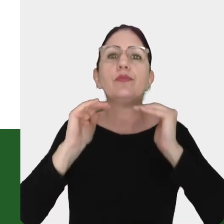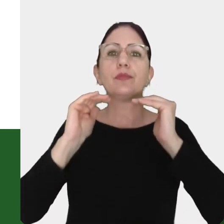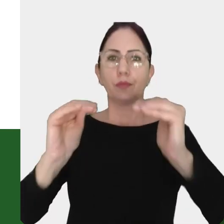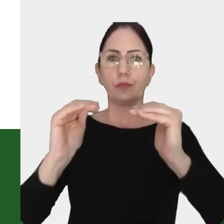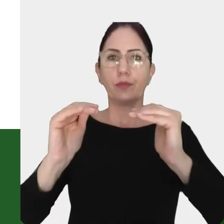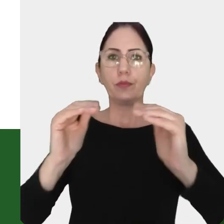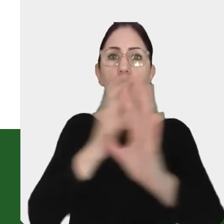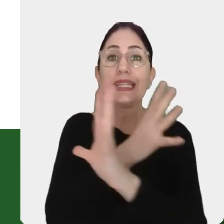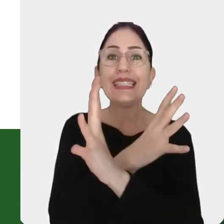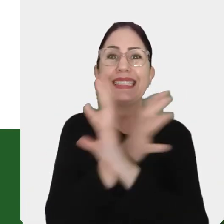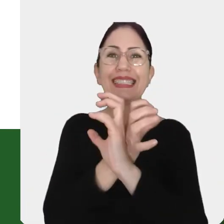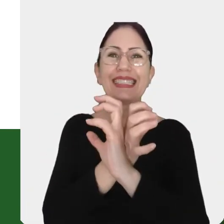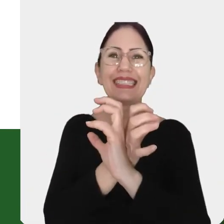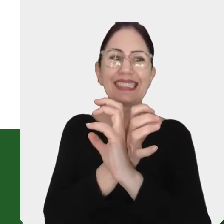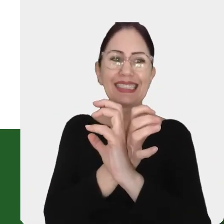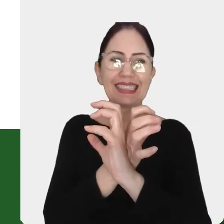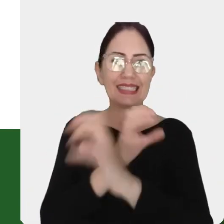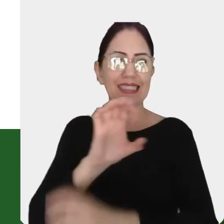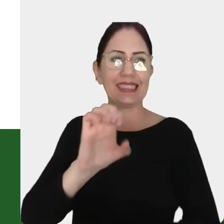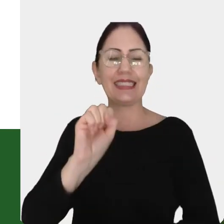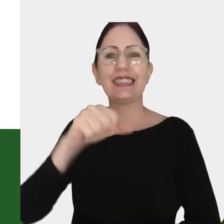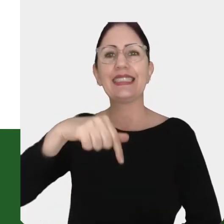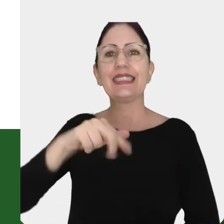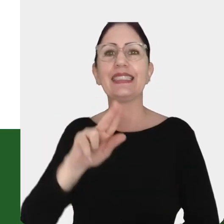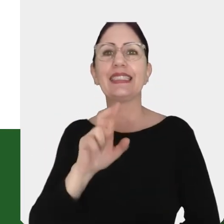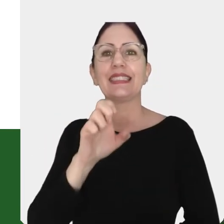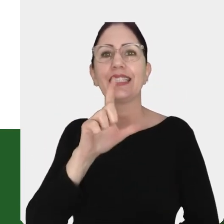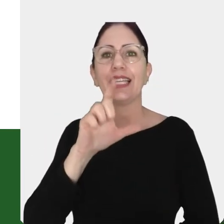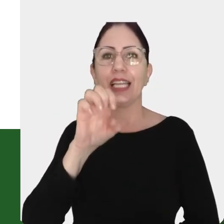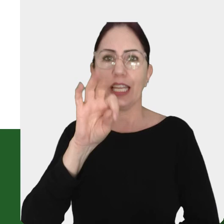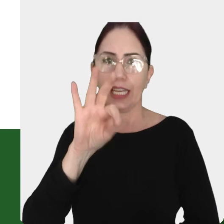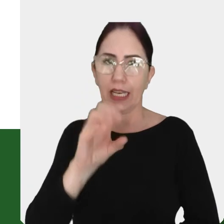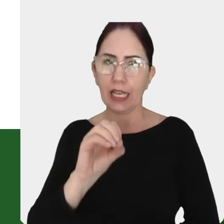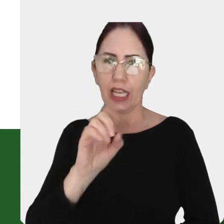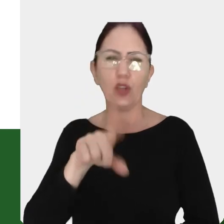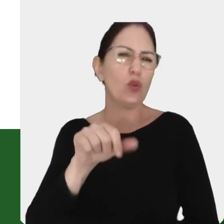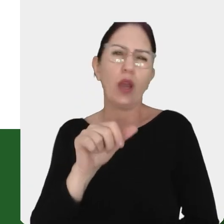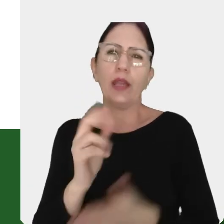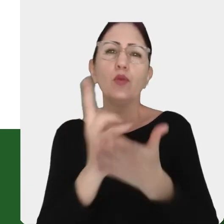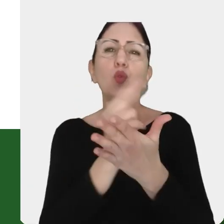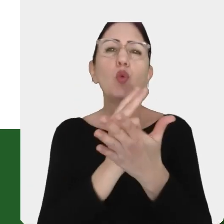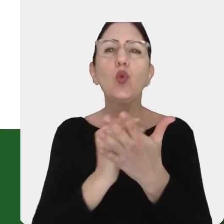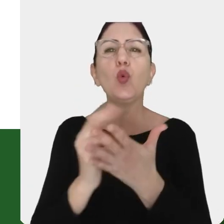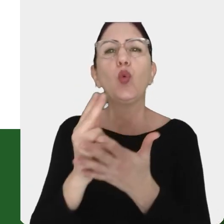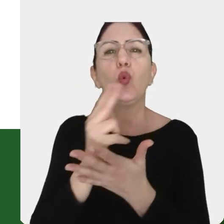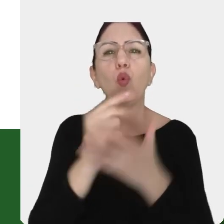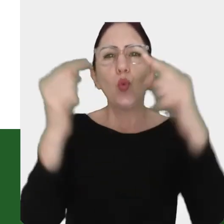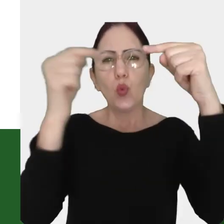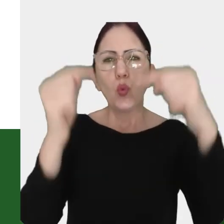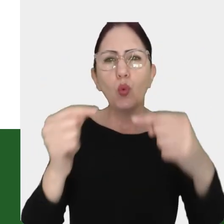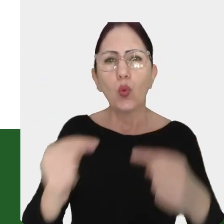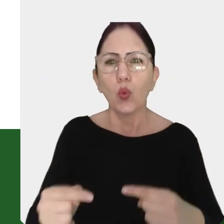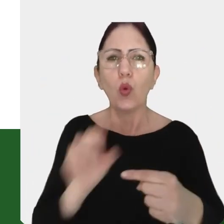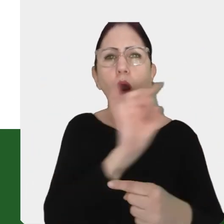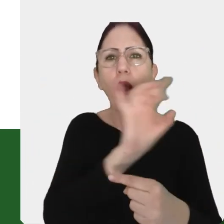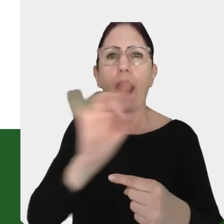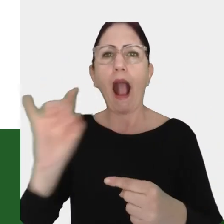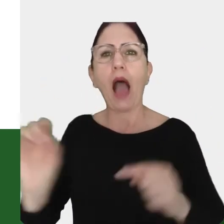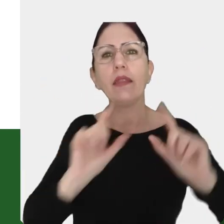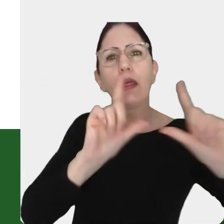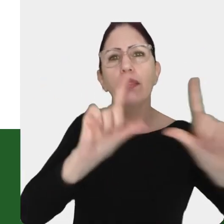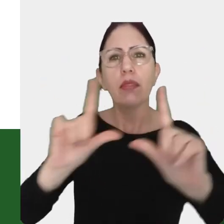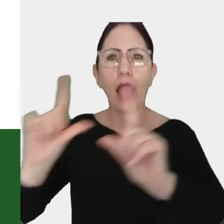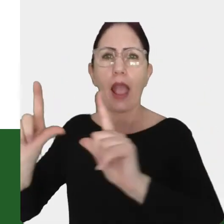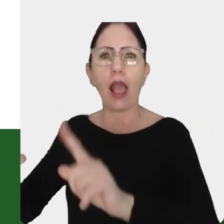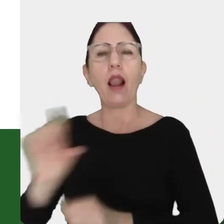Depois se passa para o esqueleto, essa parte aqui, que vai ser o desenho estrutural das telas, dos